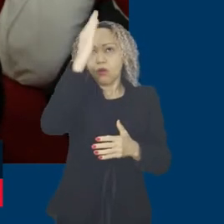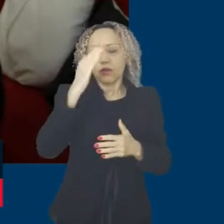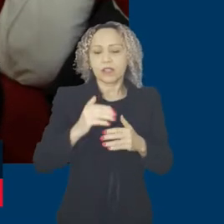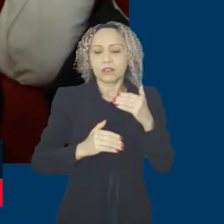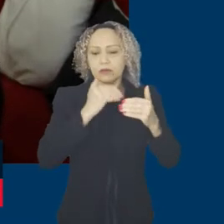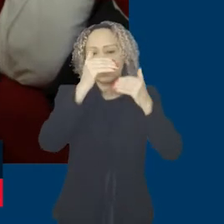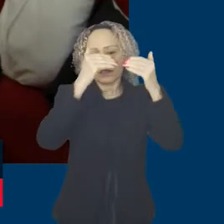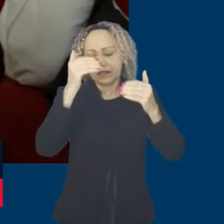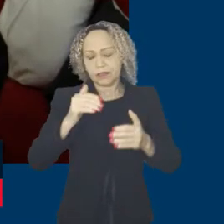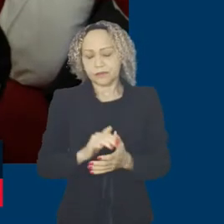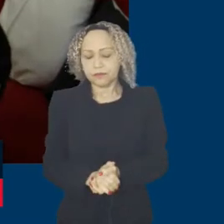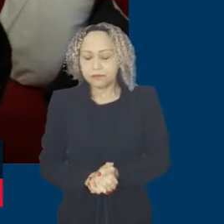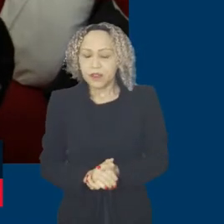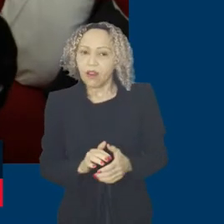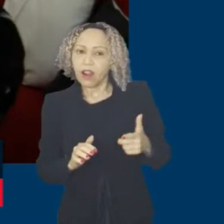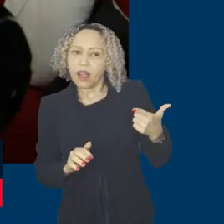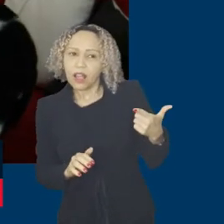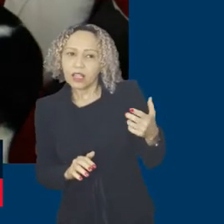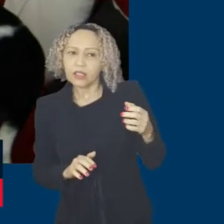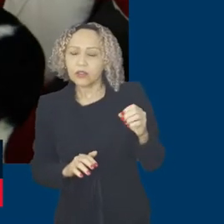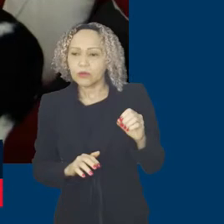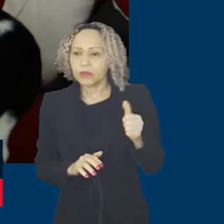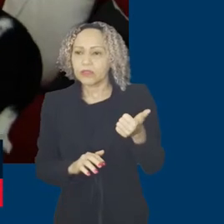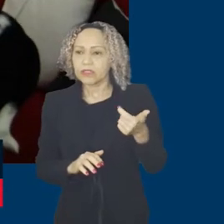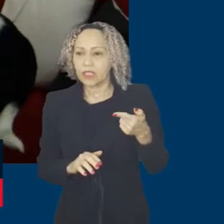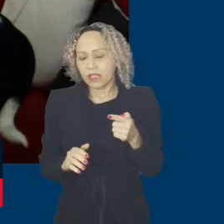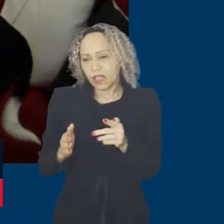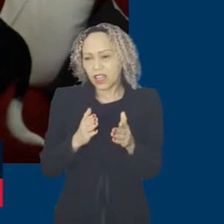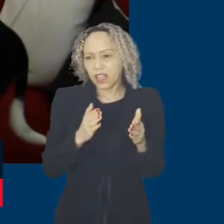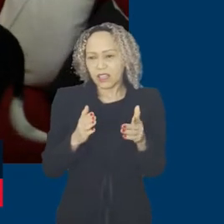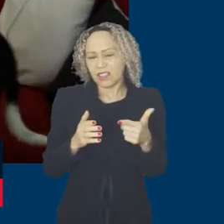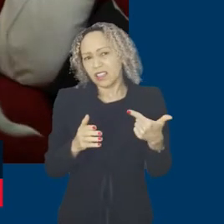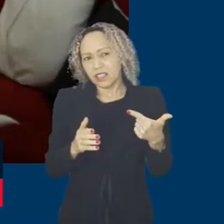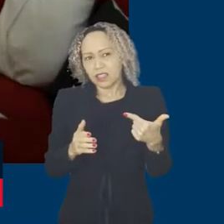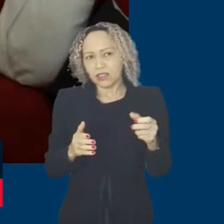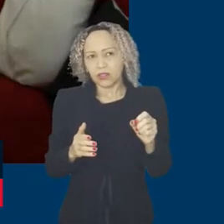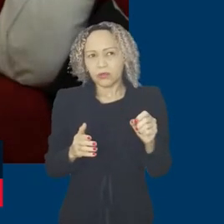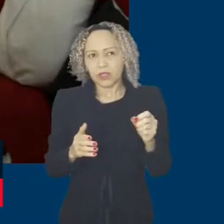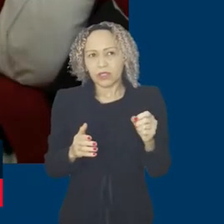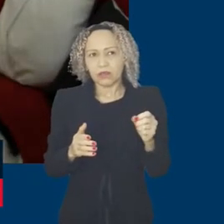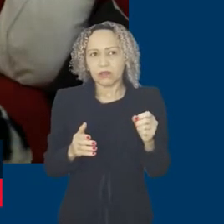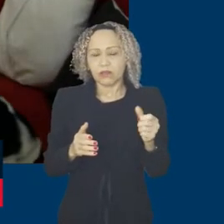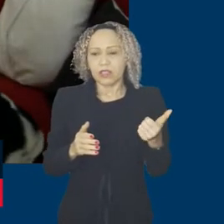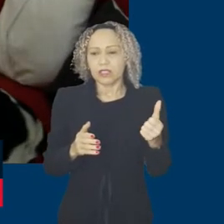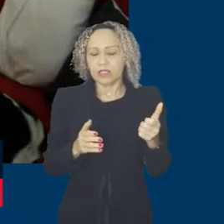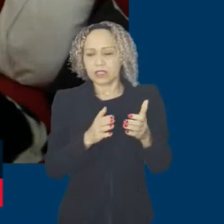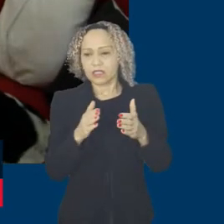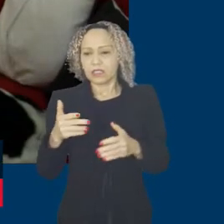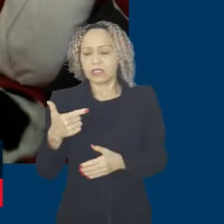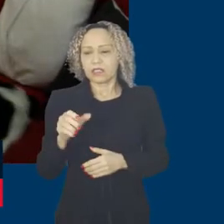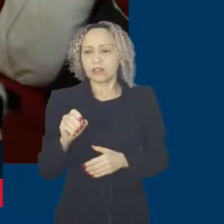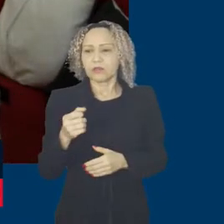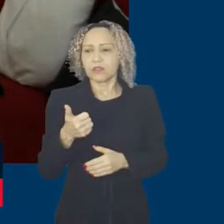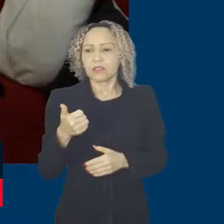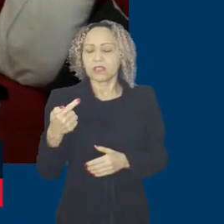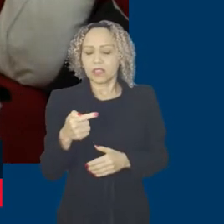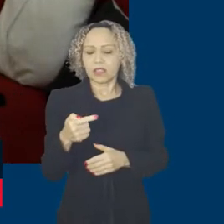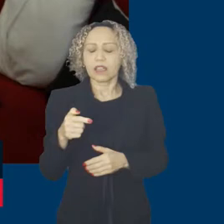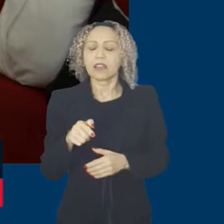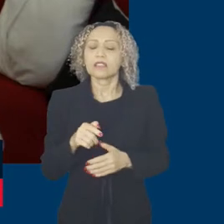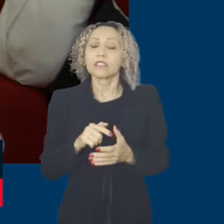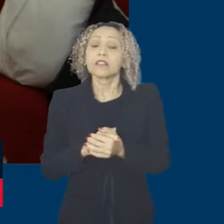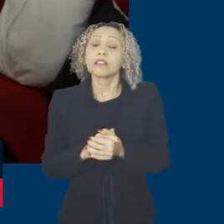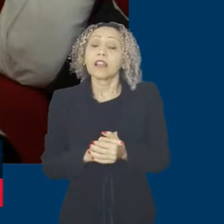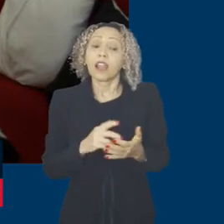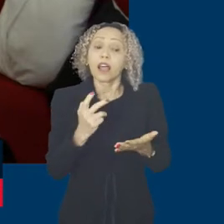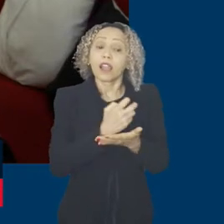né? E após o golpe contra a presidenta Dilma, em 2017 passa a vigorar esse instrumento aí que bloqueou investimentos